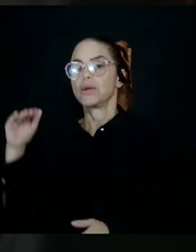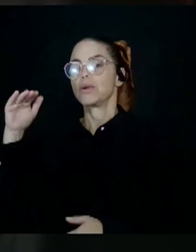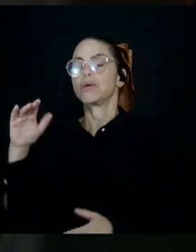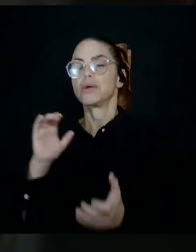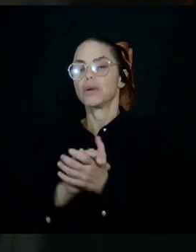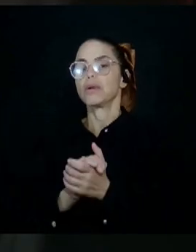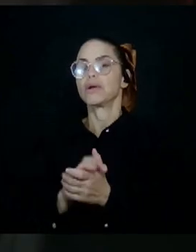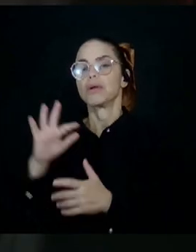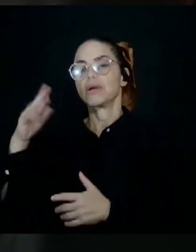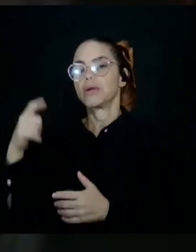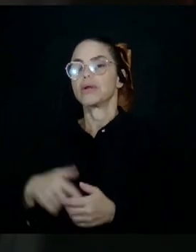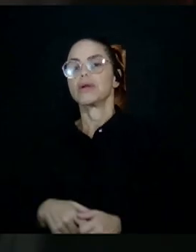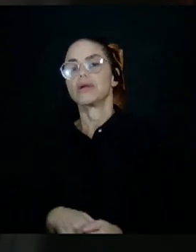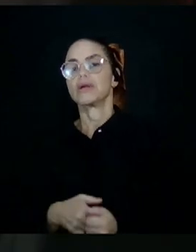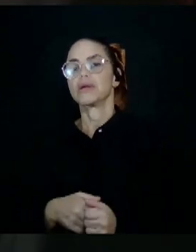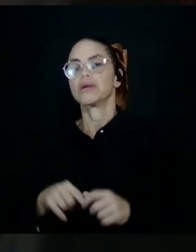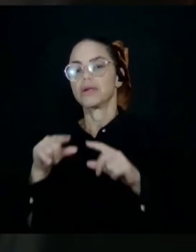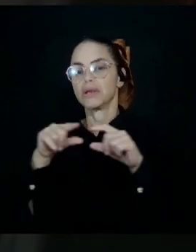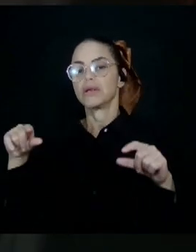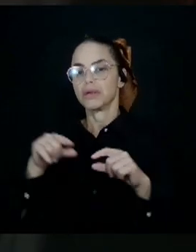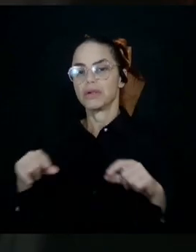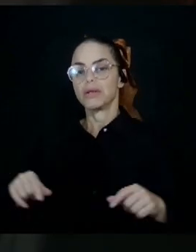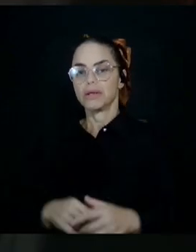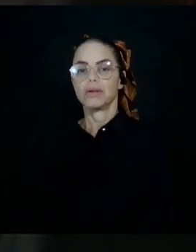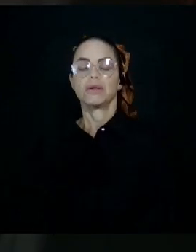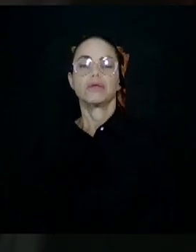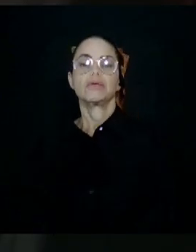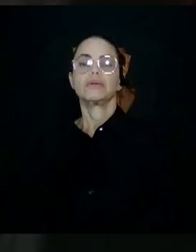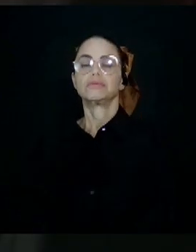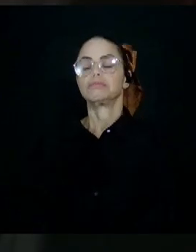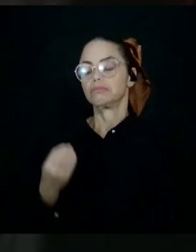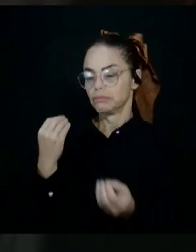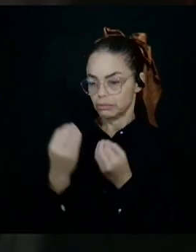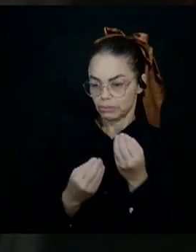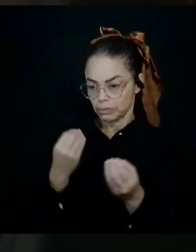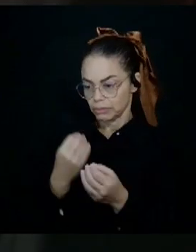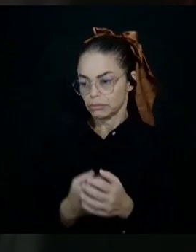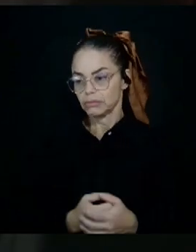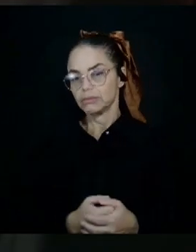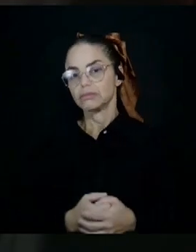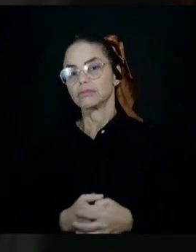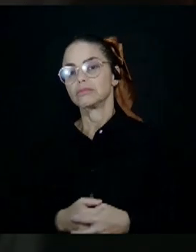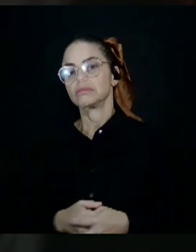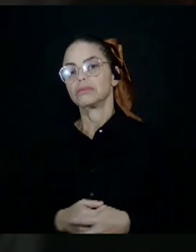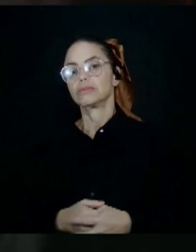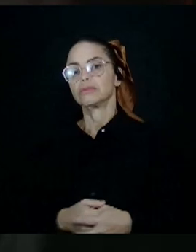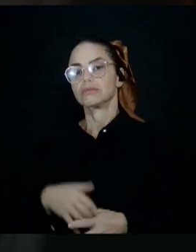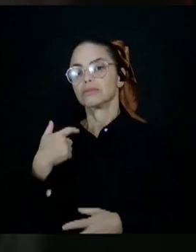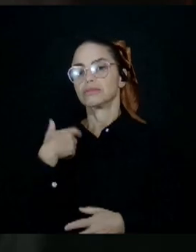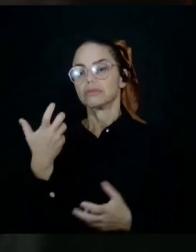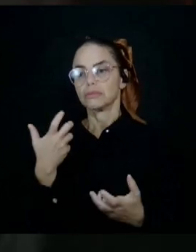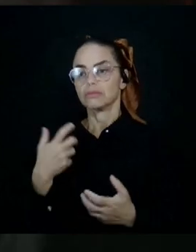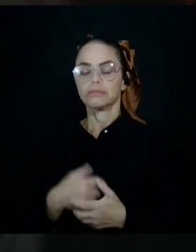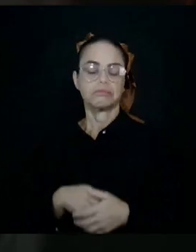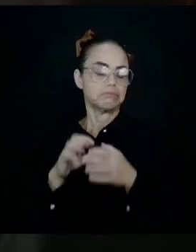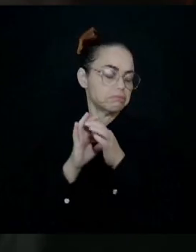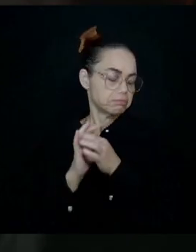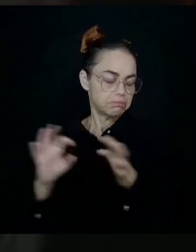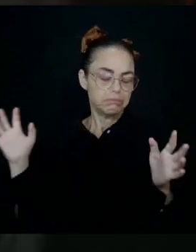essas frases de efeito, né, como é que faz? Eu quero ser o que eu quiser, aí eu preciso resgatar aí o